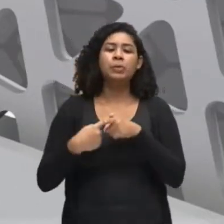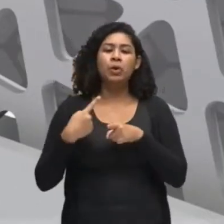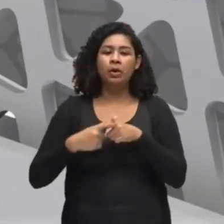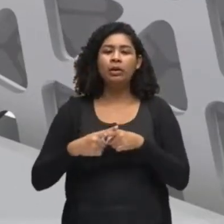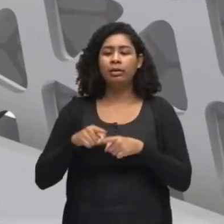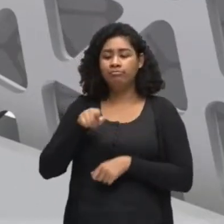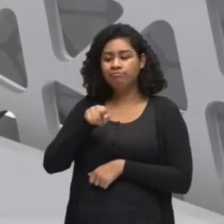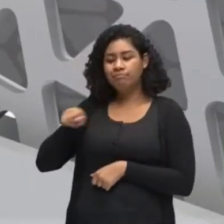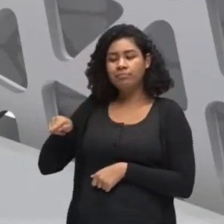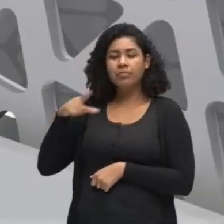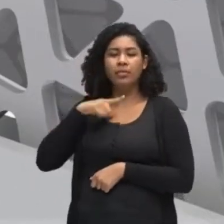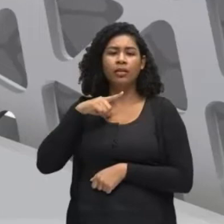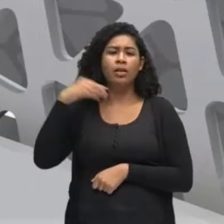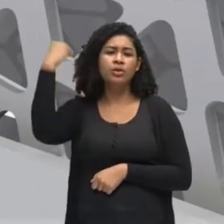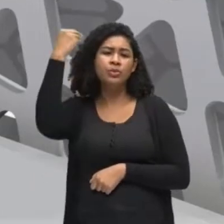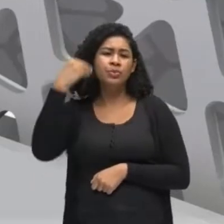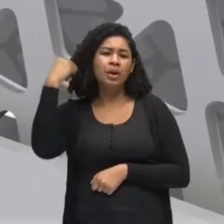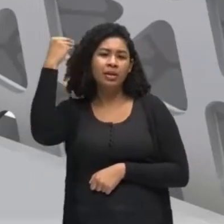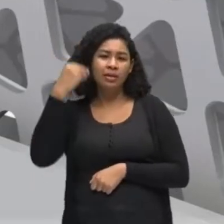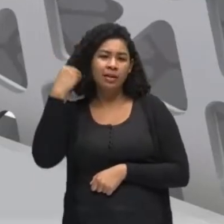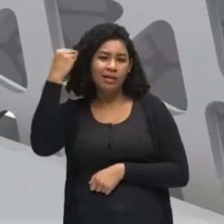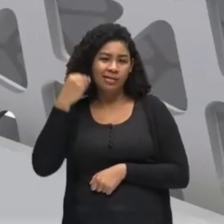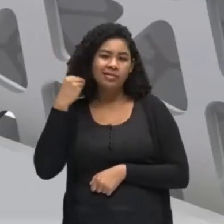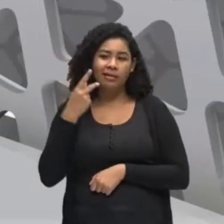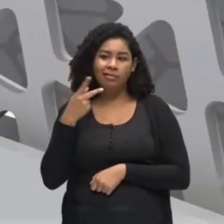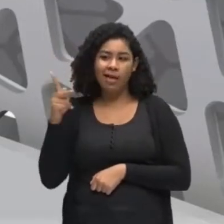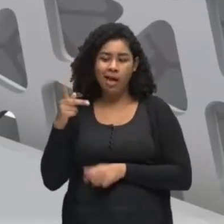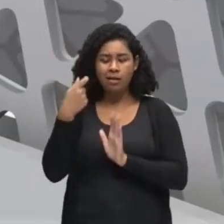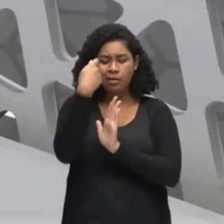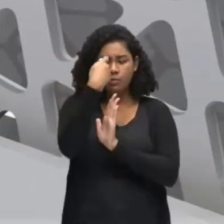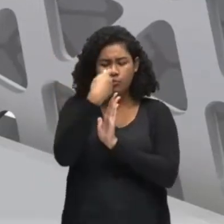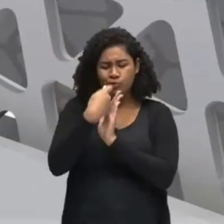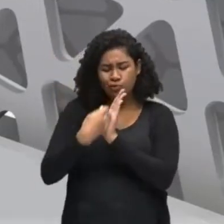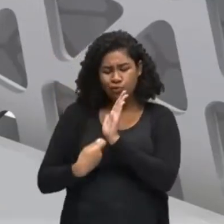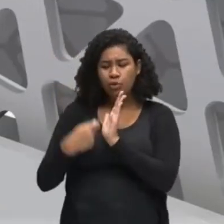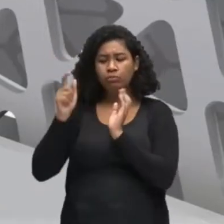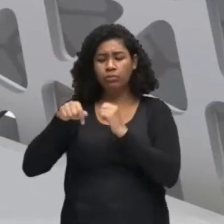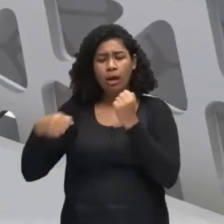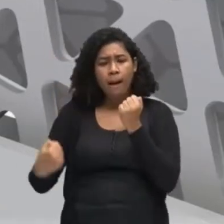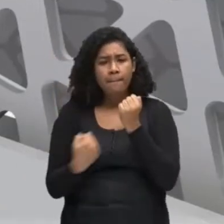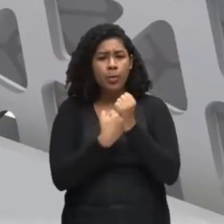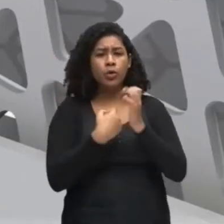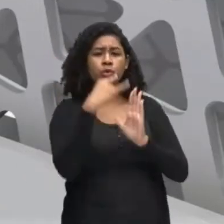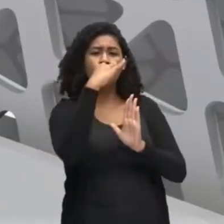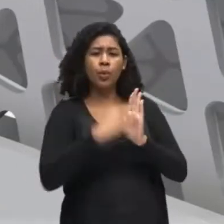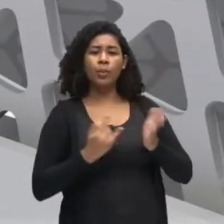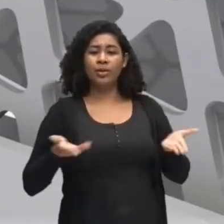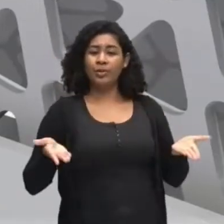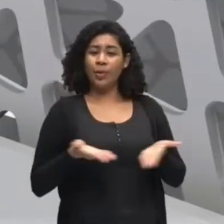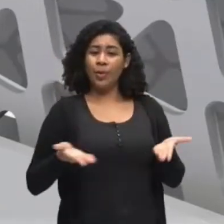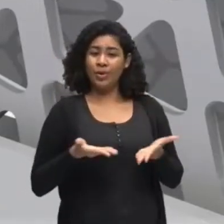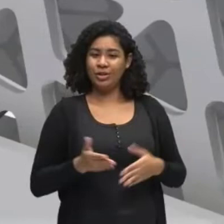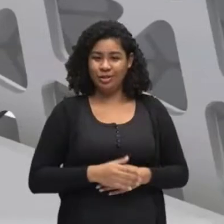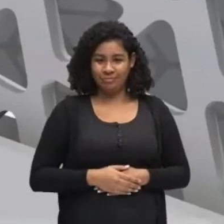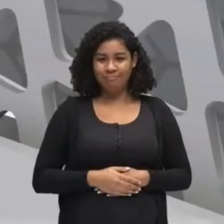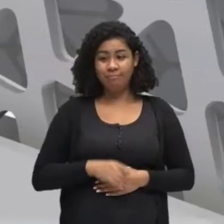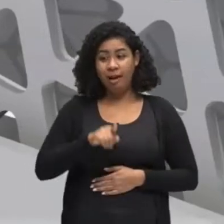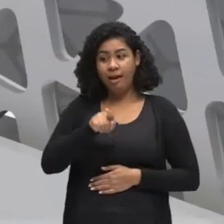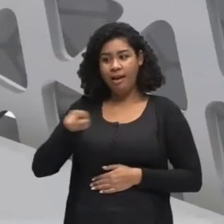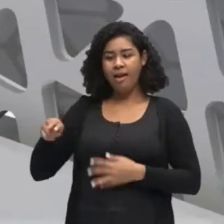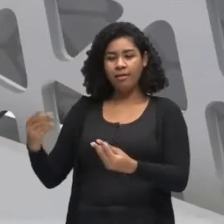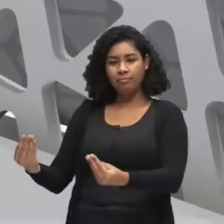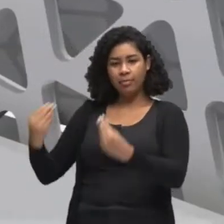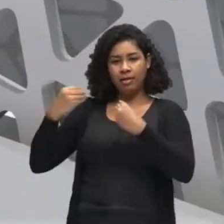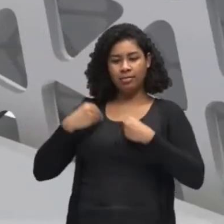os relatos que servem de respaldo hoje, inclusive, para as nossas documentações. São eles que vão nos dar esses